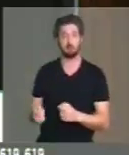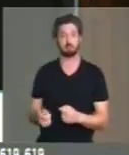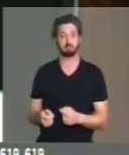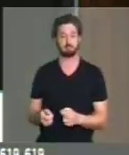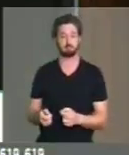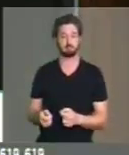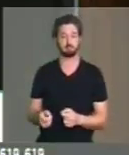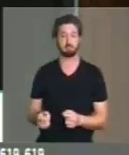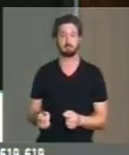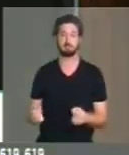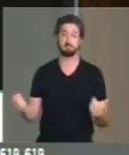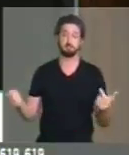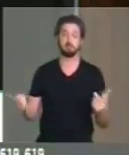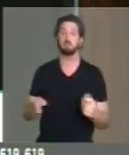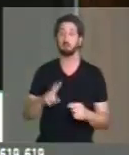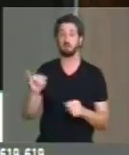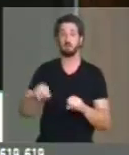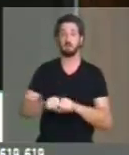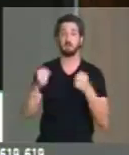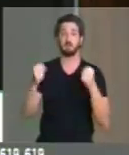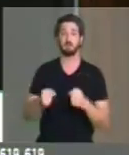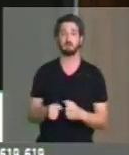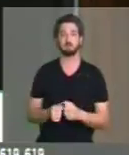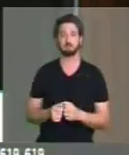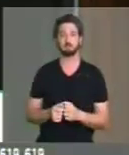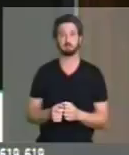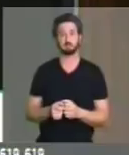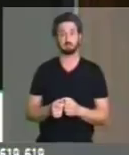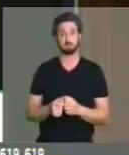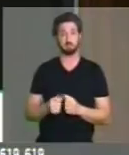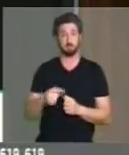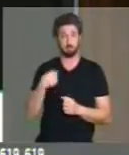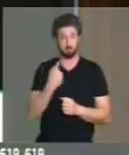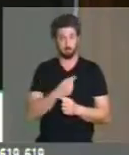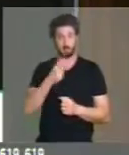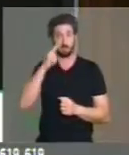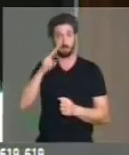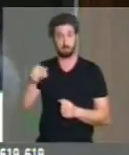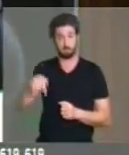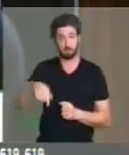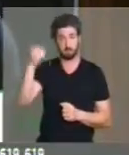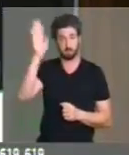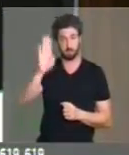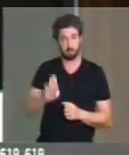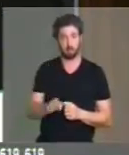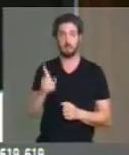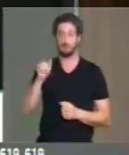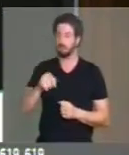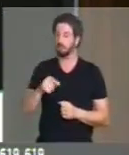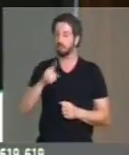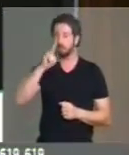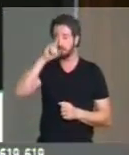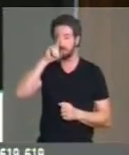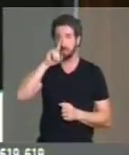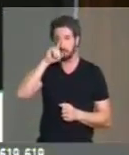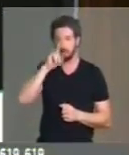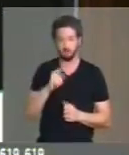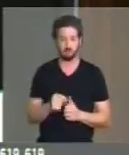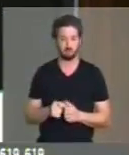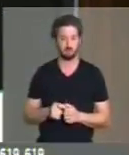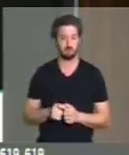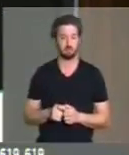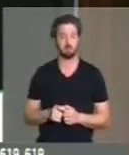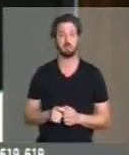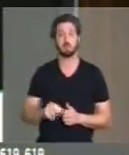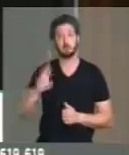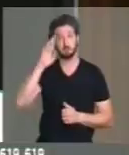e, provavelmente, irão à falência. O que nós estamos assistindo no Brasil é crítico. O senhor